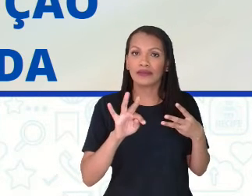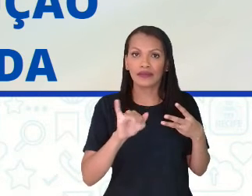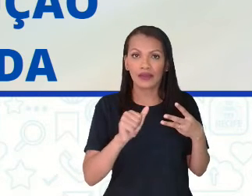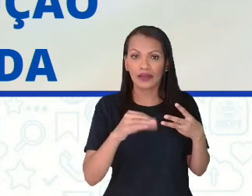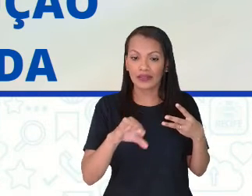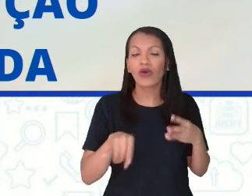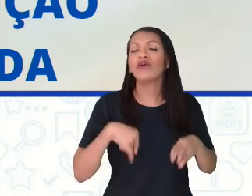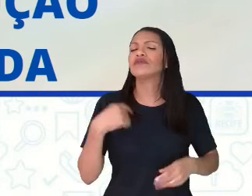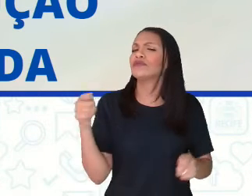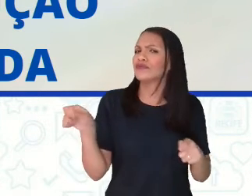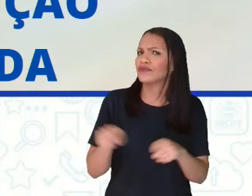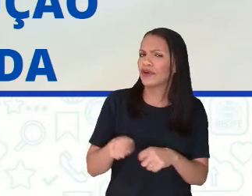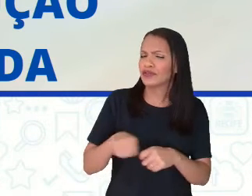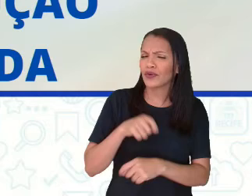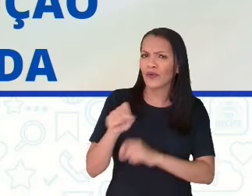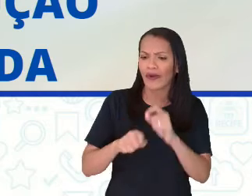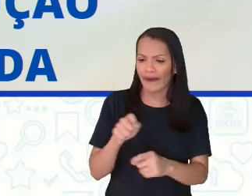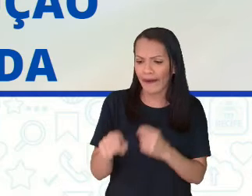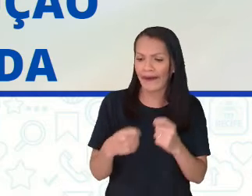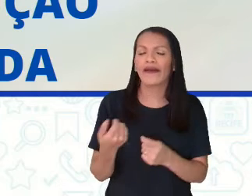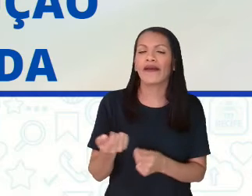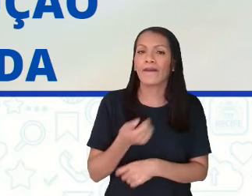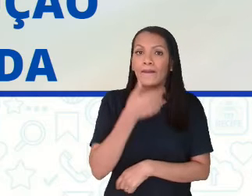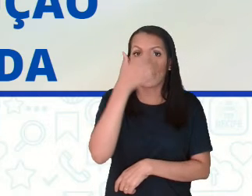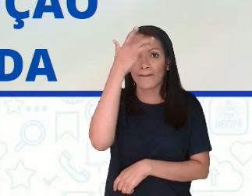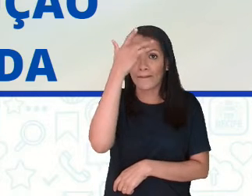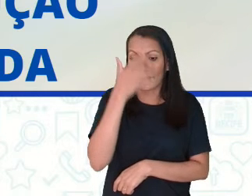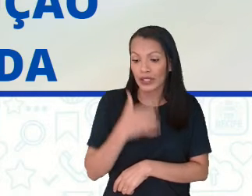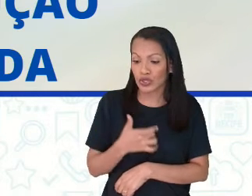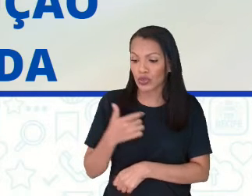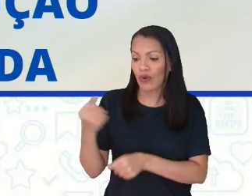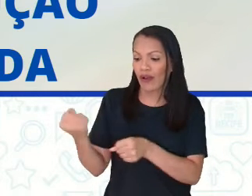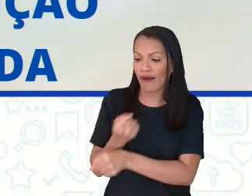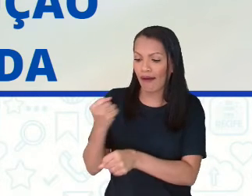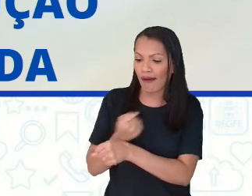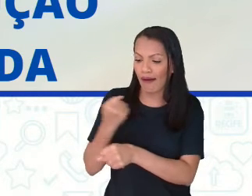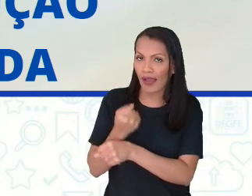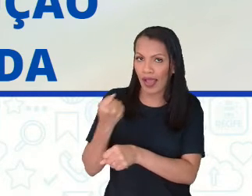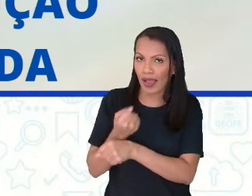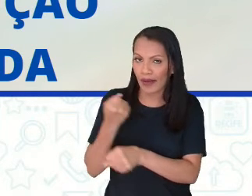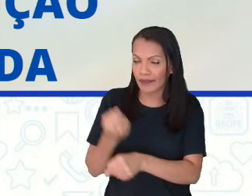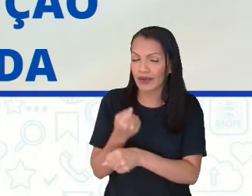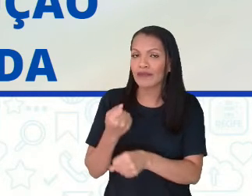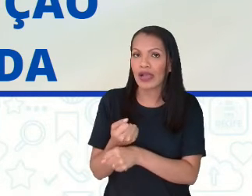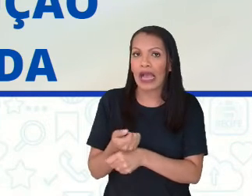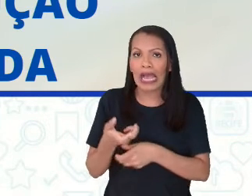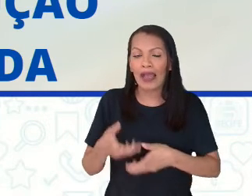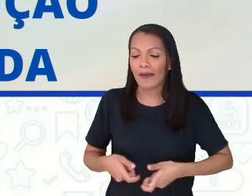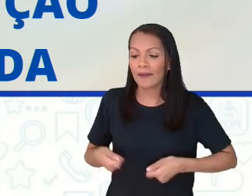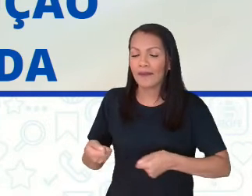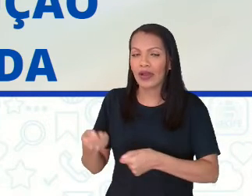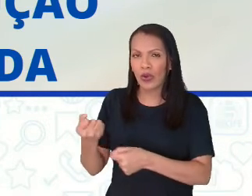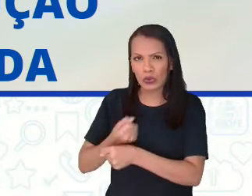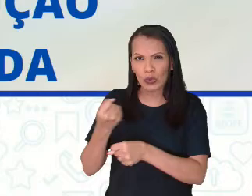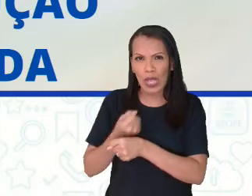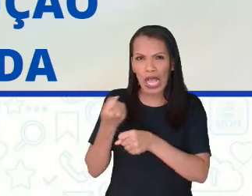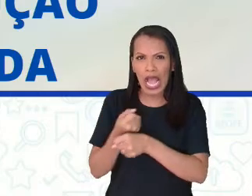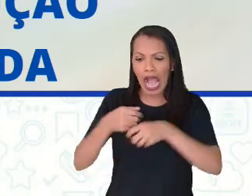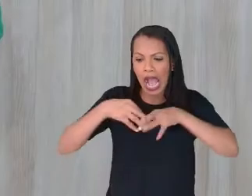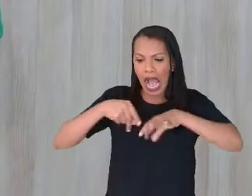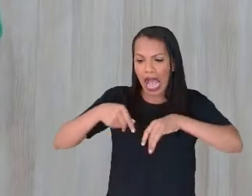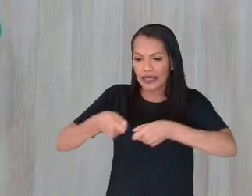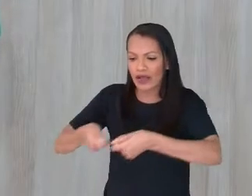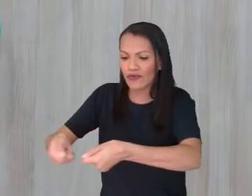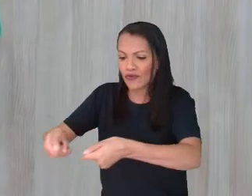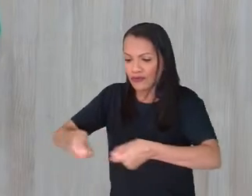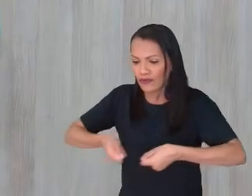que o pedreiro está lá construindo, né? Peneirando a areia. E assim, muitas delas estão acontecendo